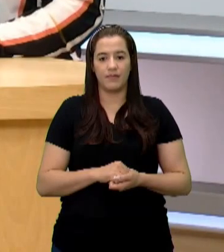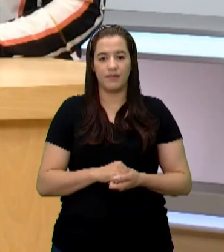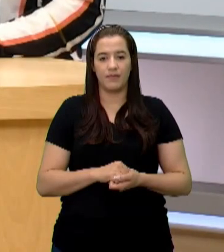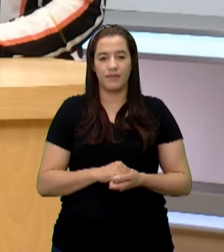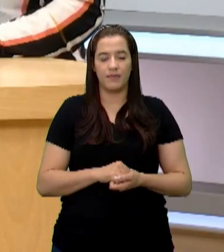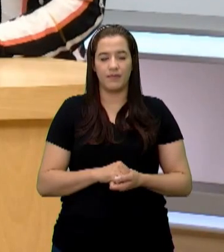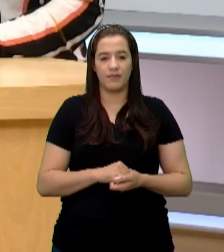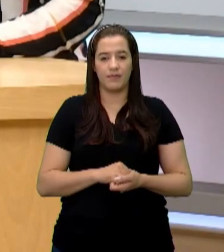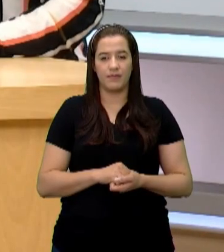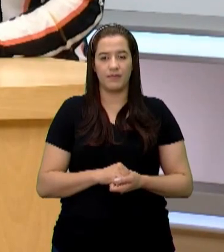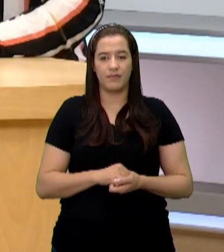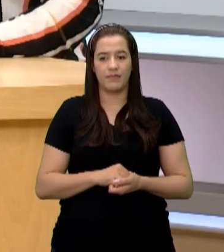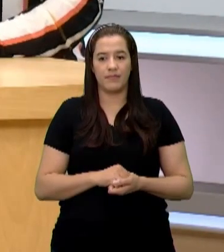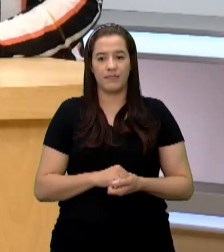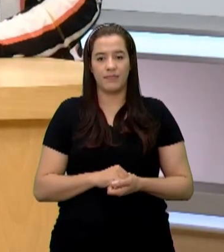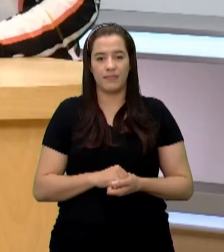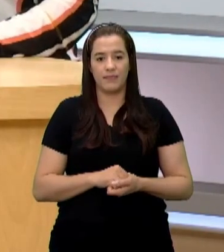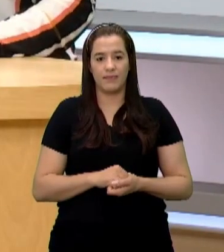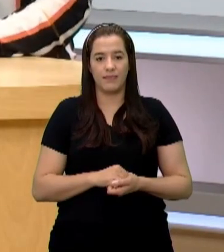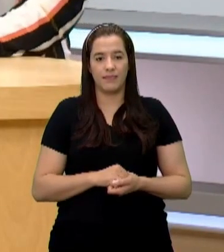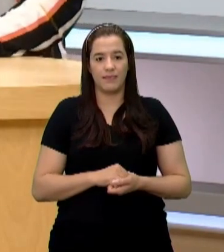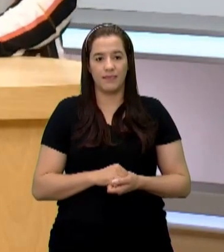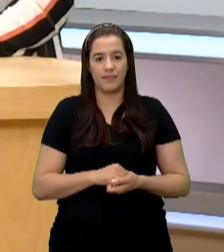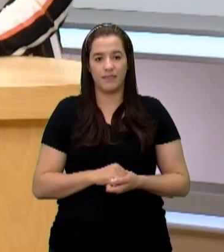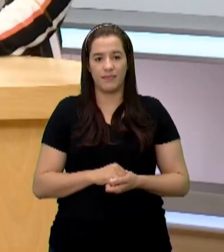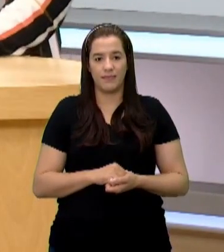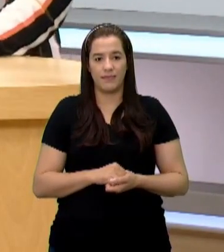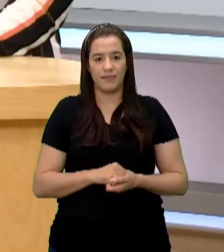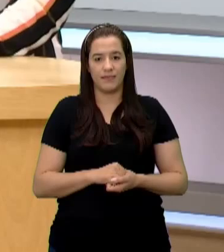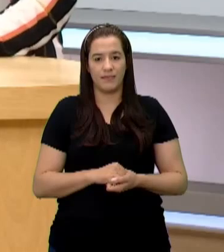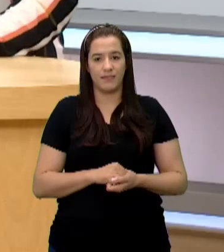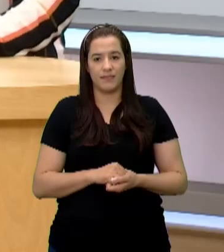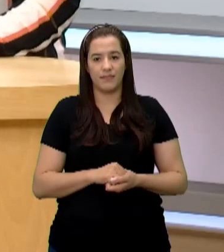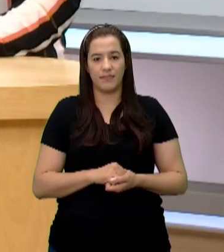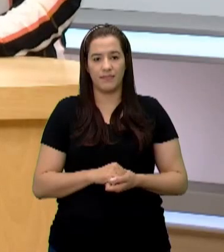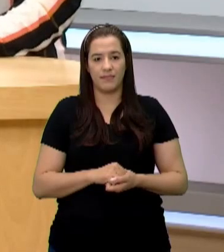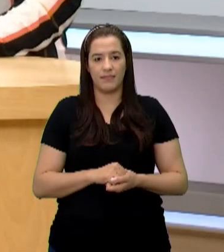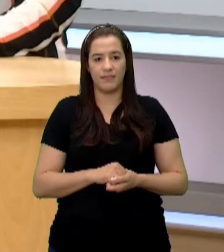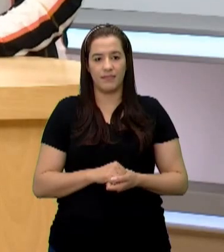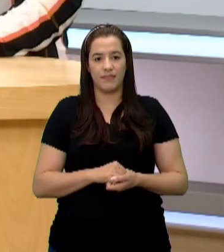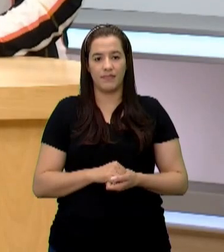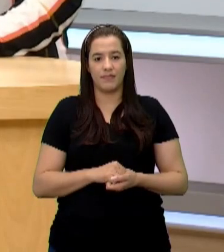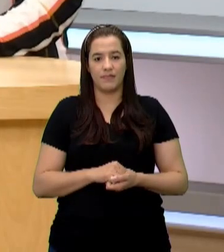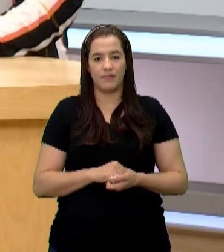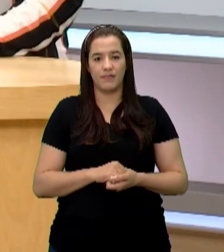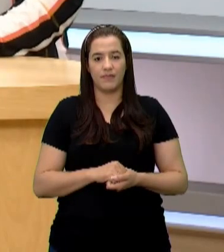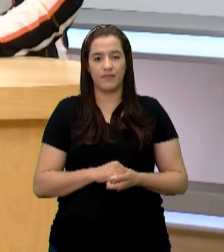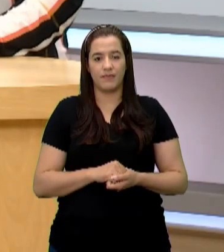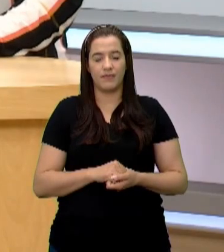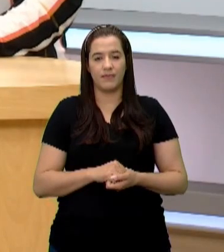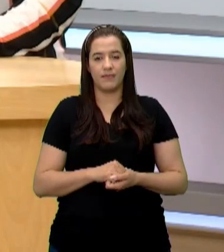3, fazer uma regressiva de 3 e a gente vai. Tá bom. Vamos lá, atenção. 3, 2...